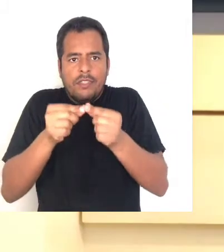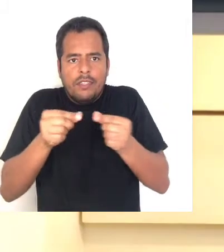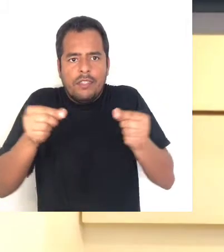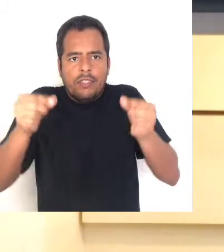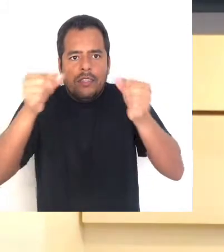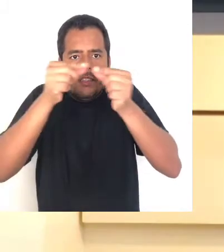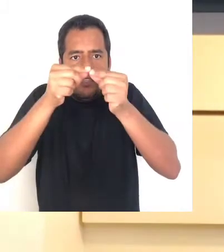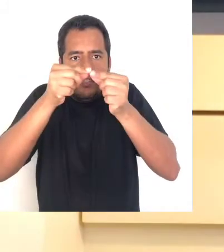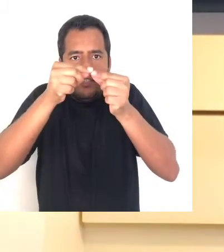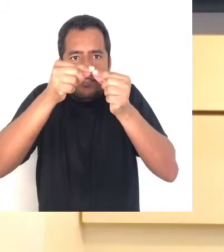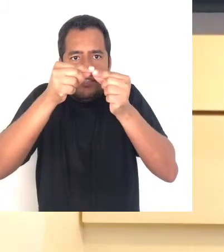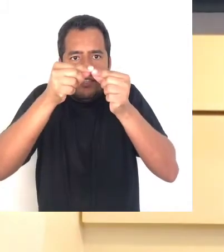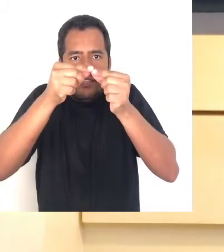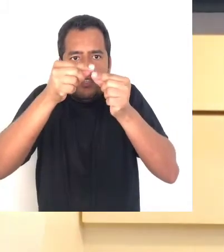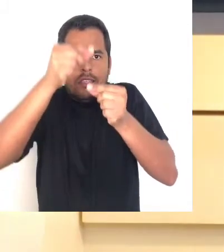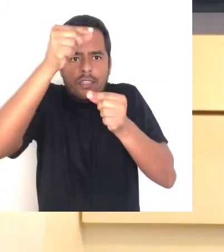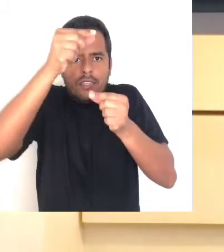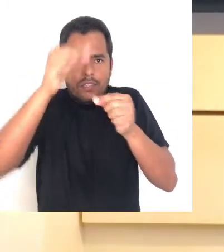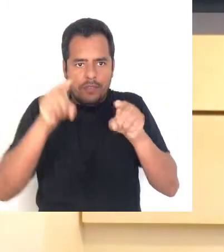Erlenmeyer,